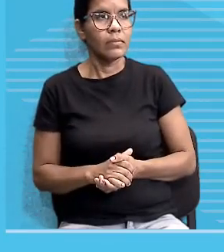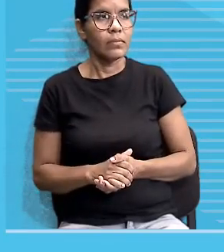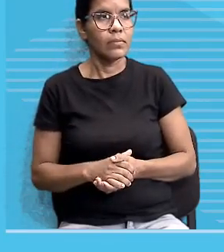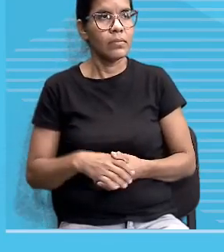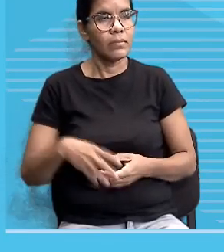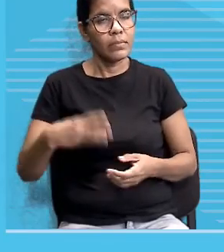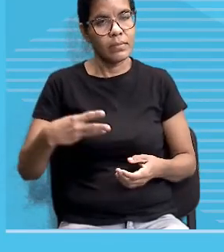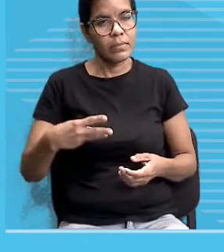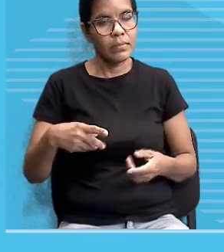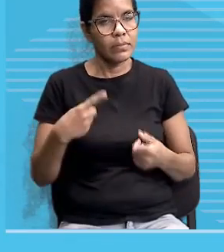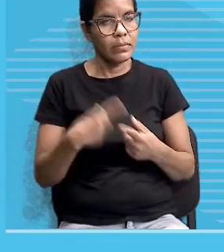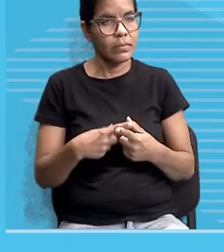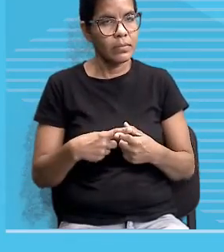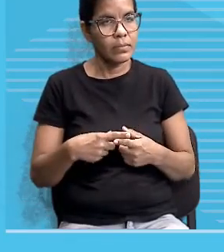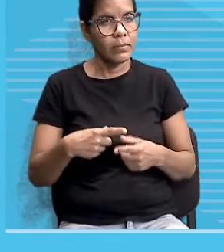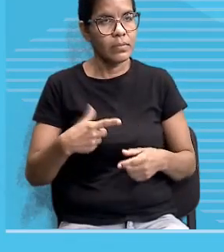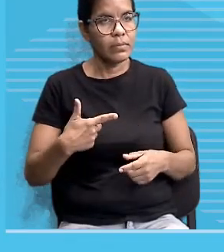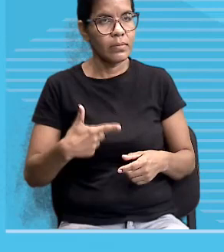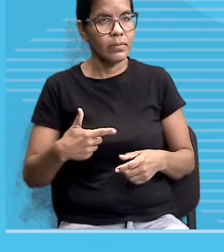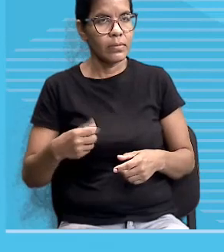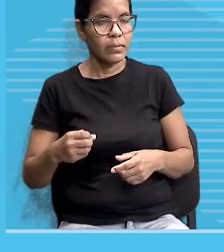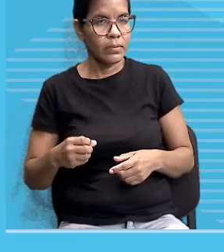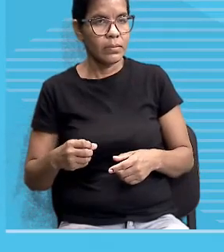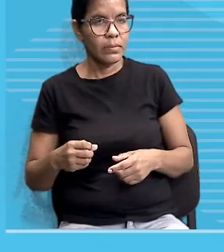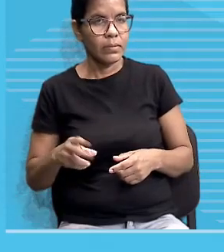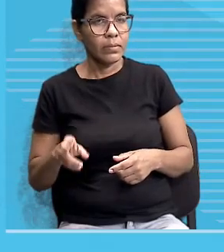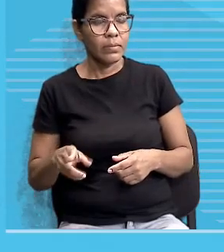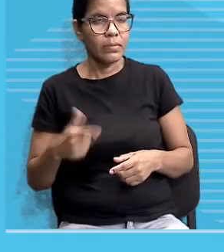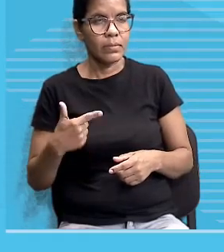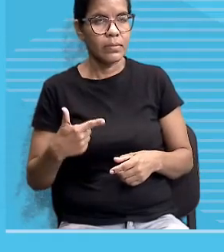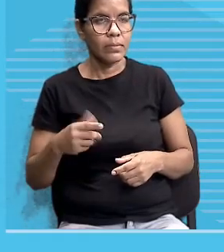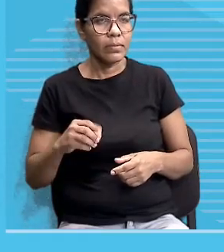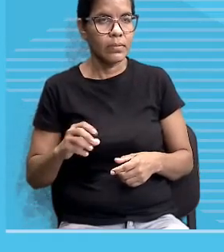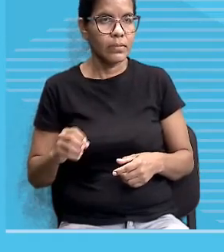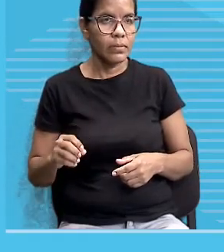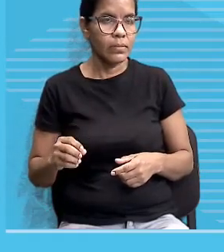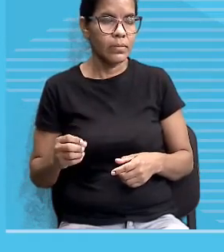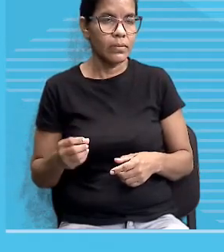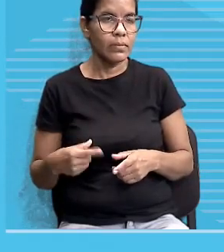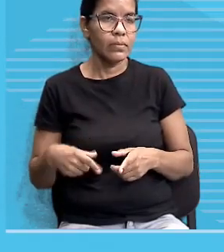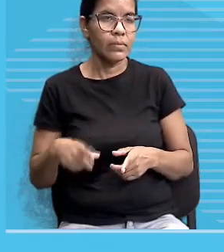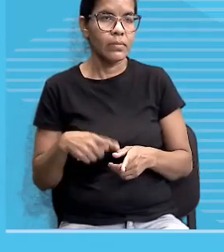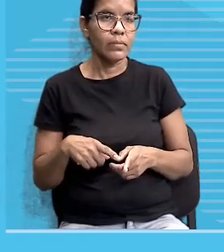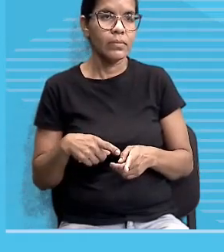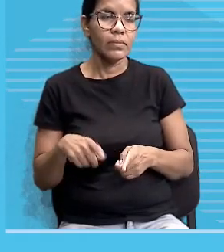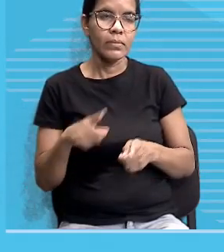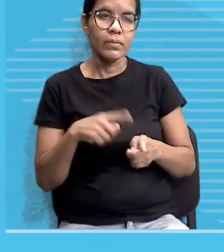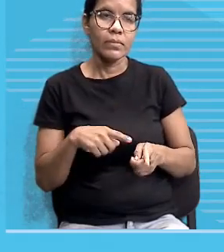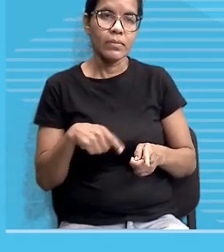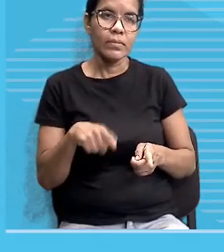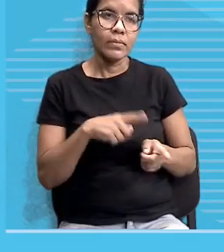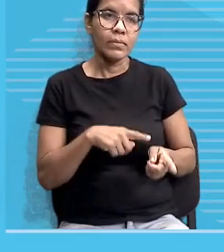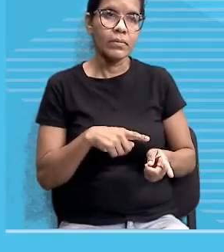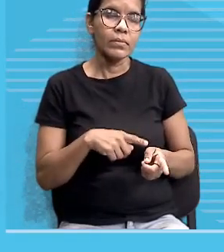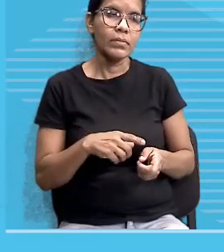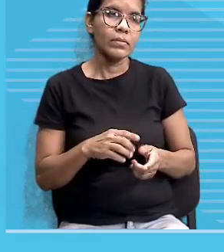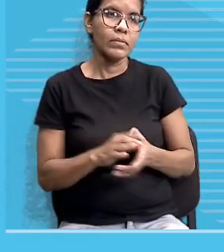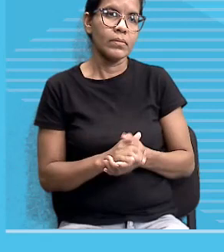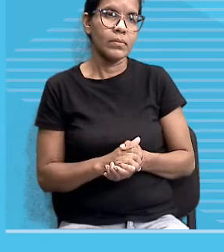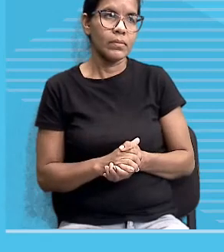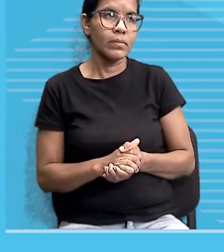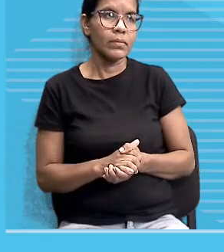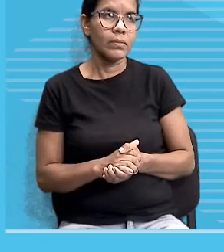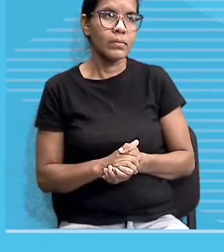três vezes 10 da mil deslocamento para esquerda eu utilizo a